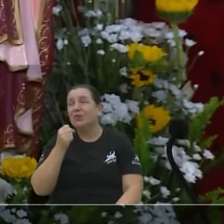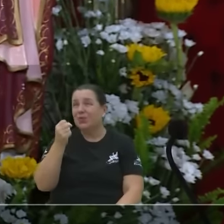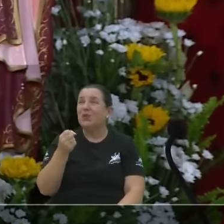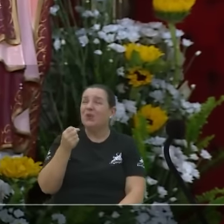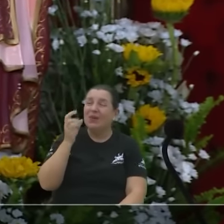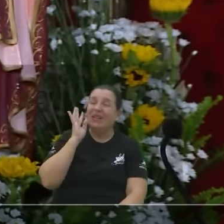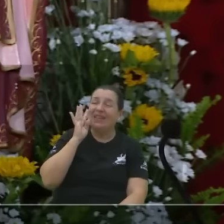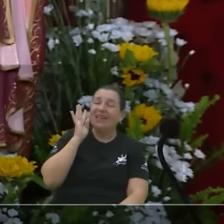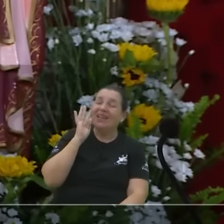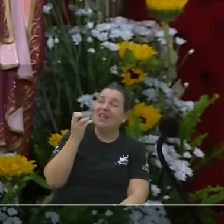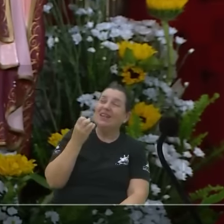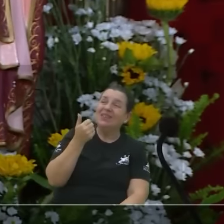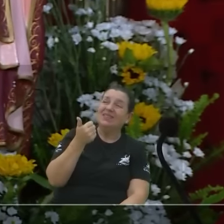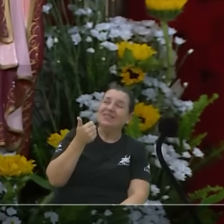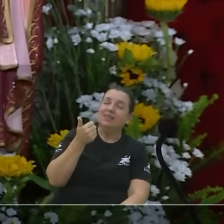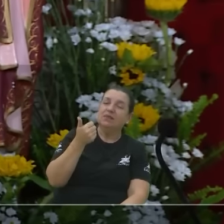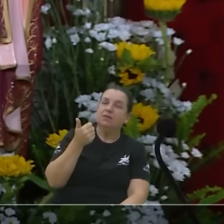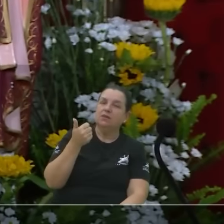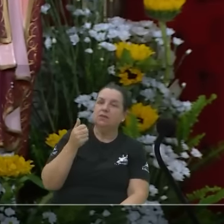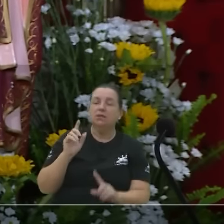Deus. Não, calma lá.